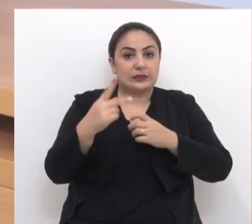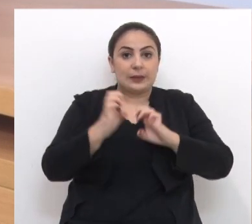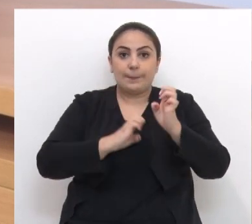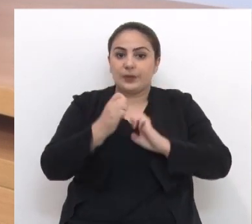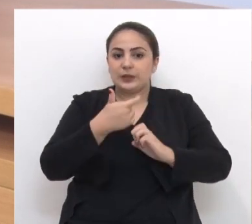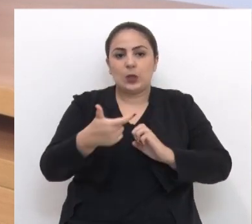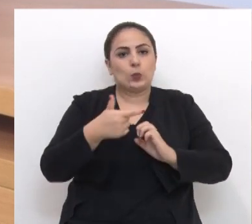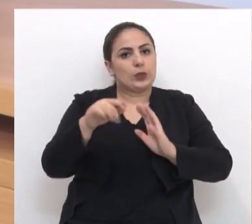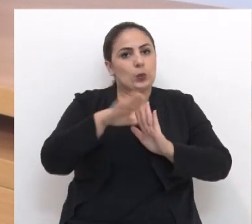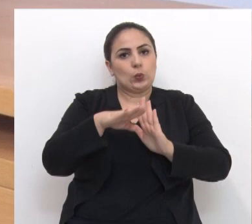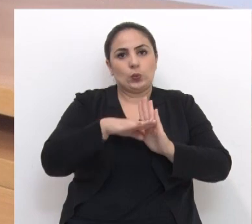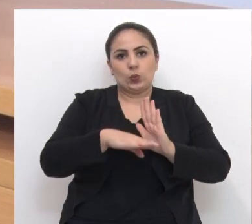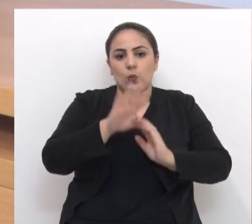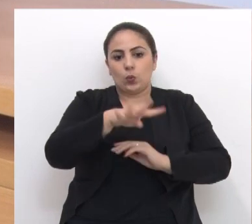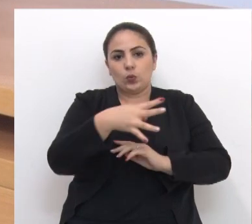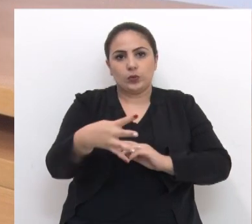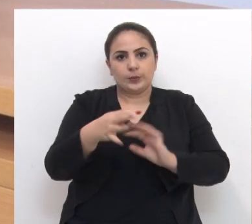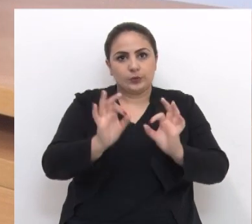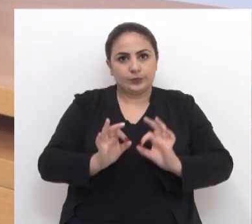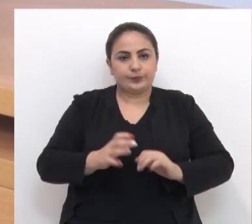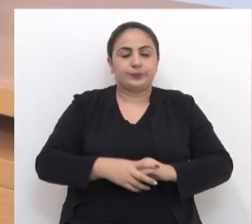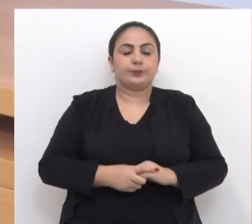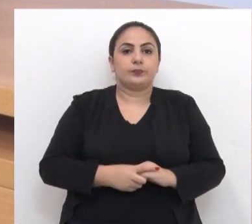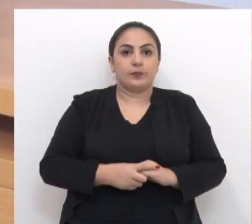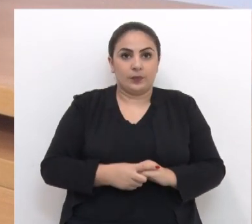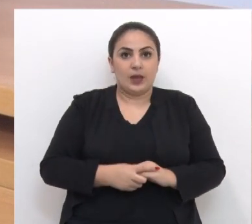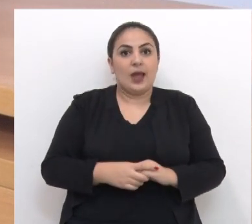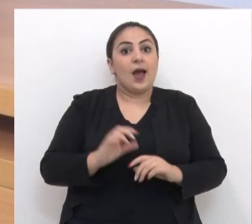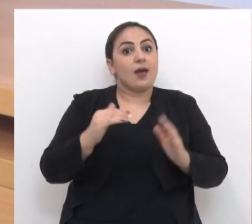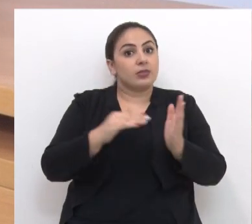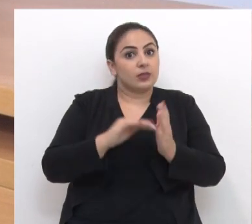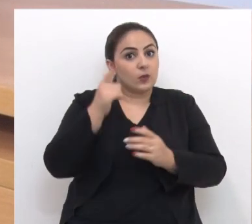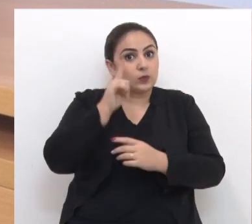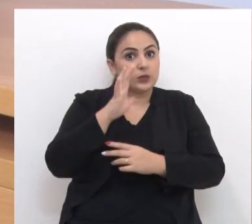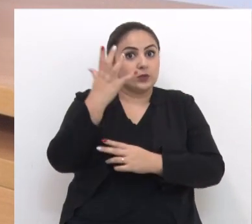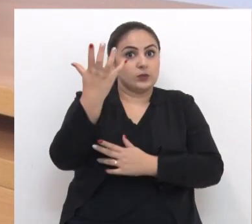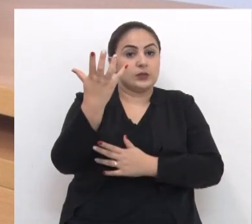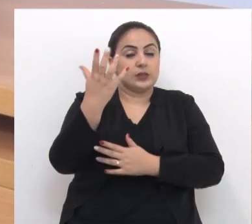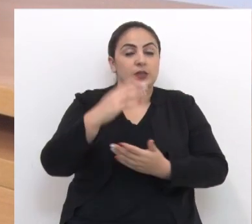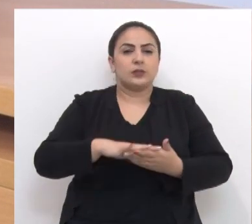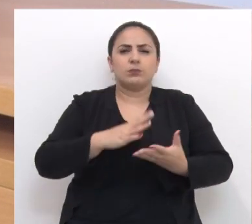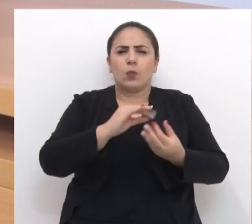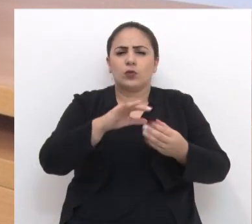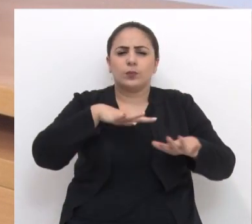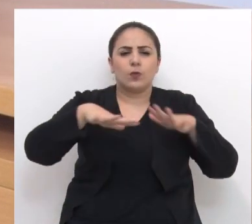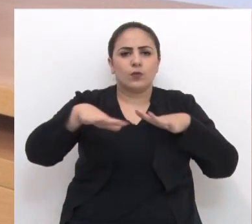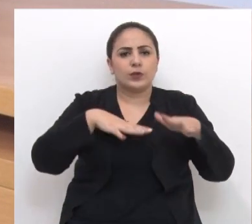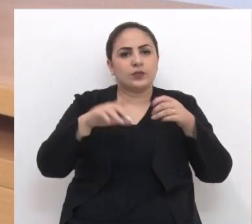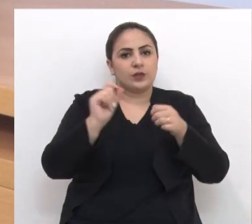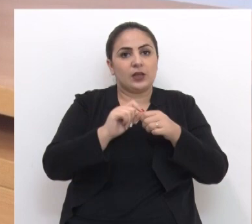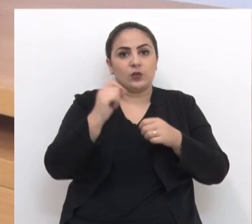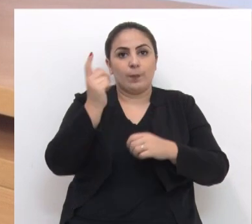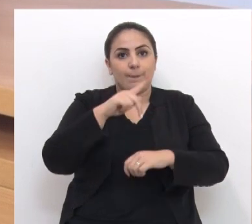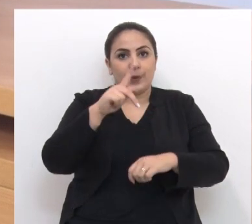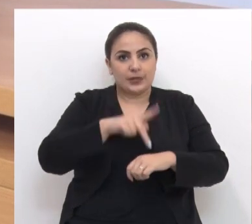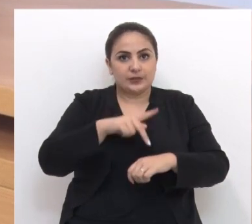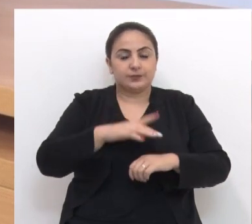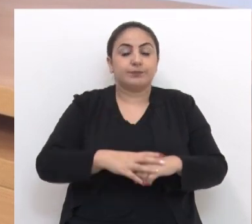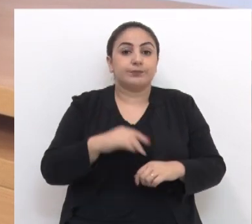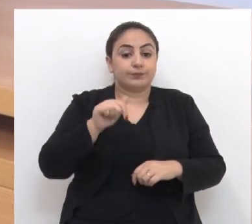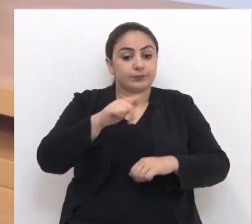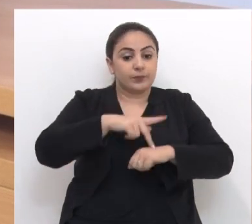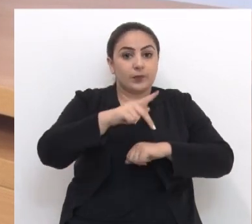ainda não possui um cronograma definido. Até que isso aconteça, diversas mobilizações estão sendo realizadas no